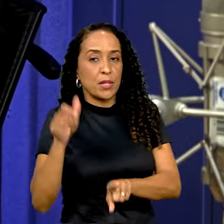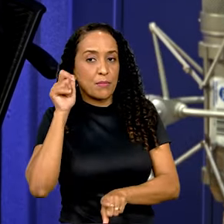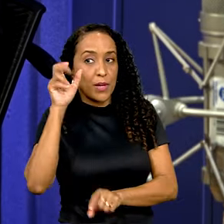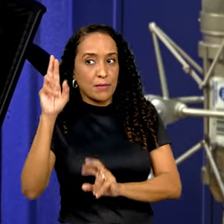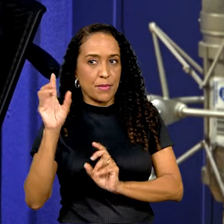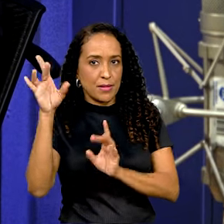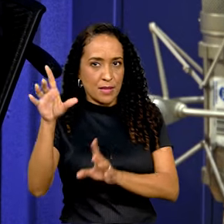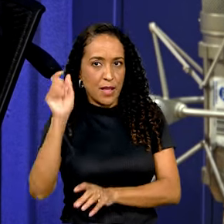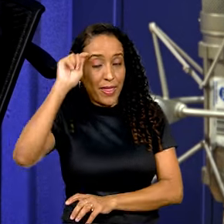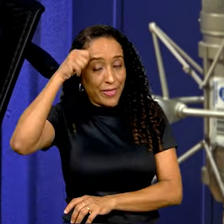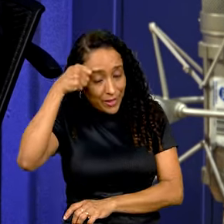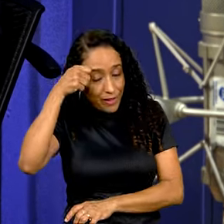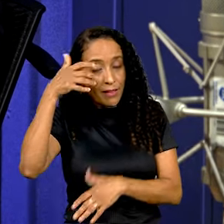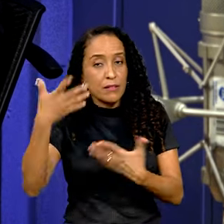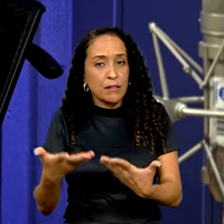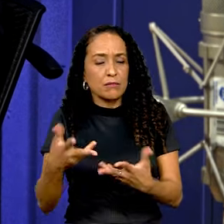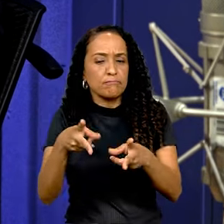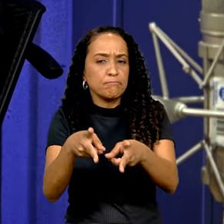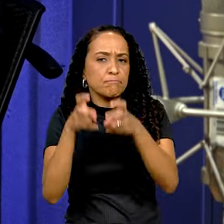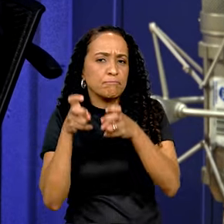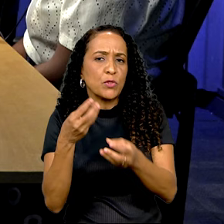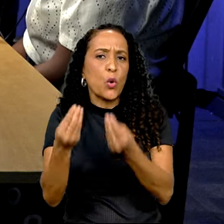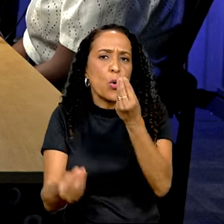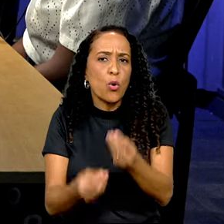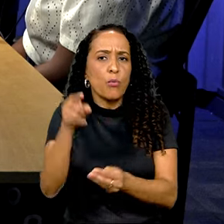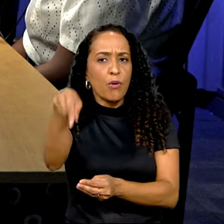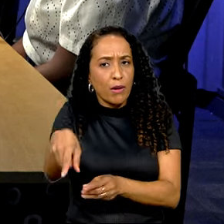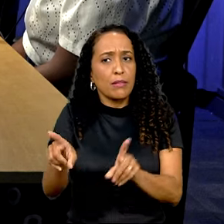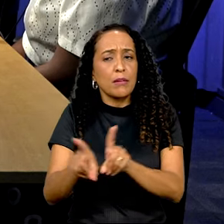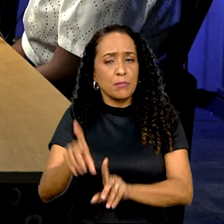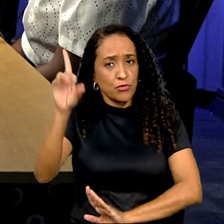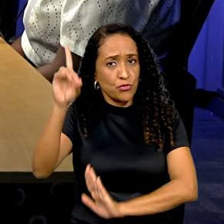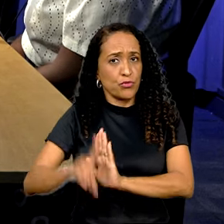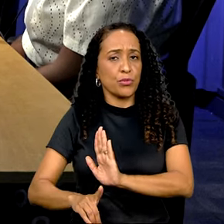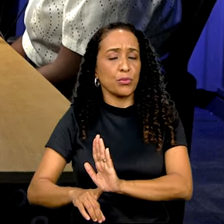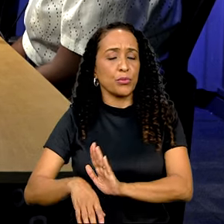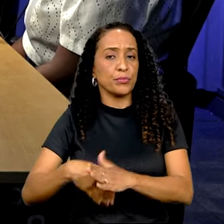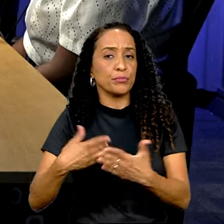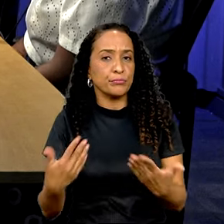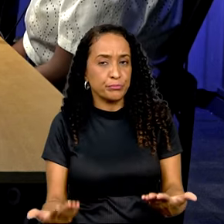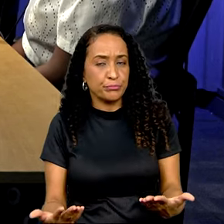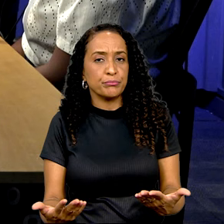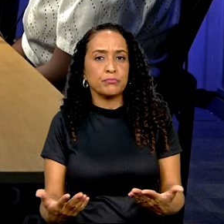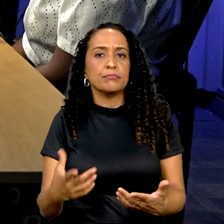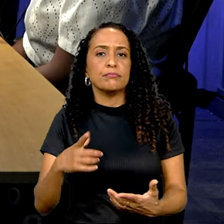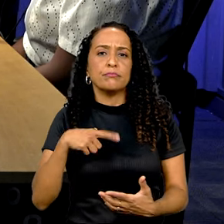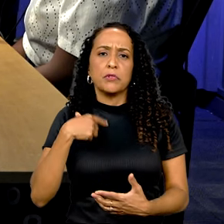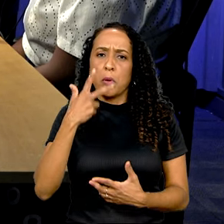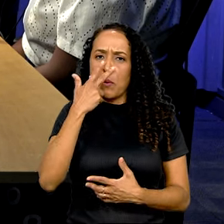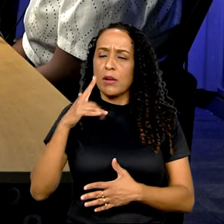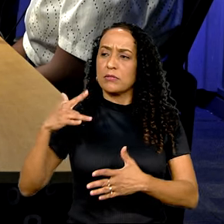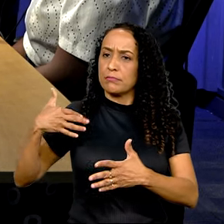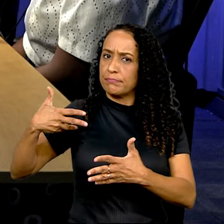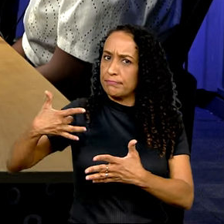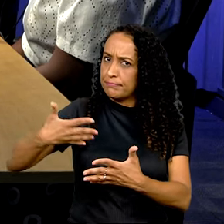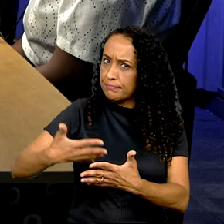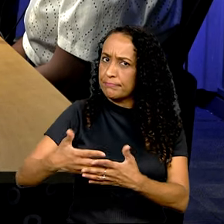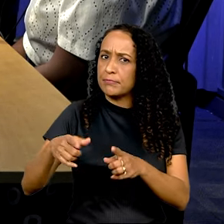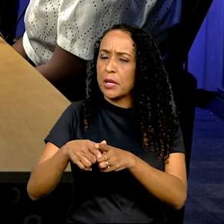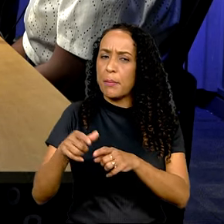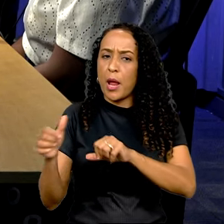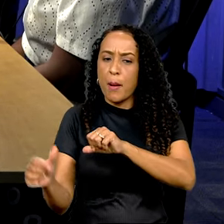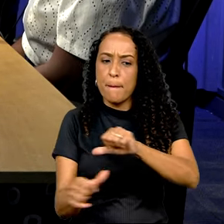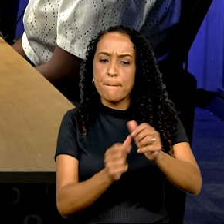em especial as mulheres negras de Enxergar como detentores de direitos né então acho que perpassa também numa